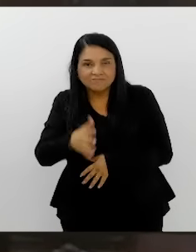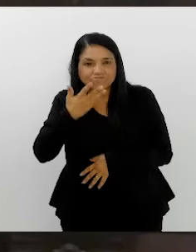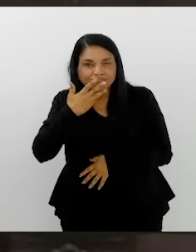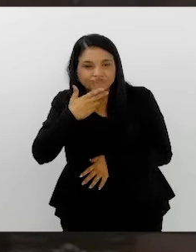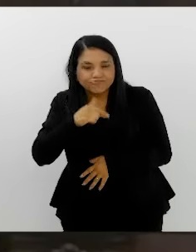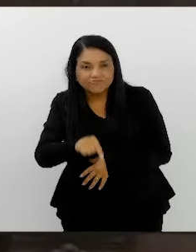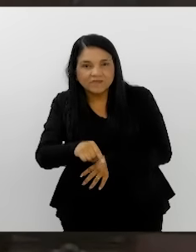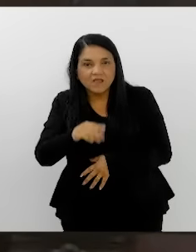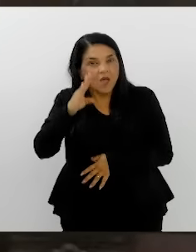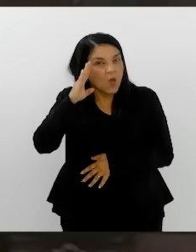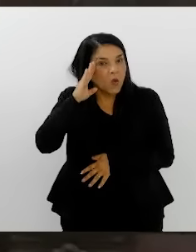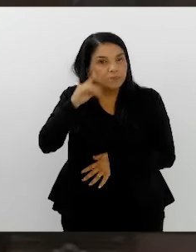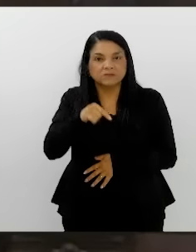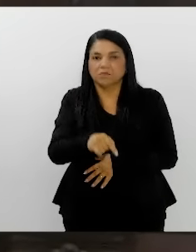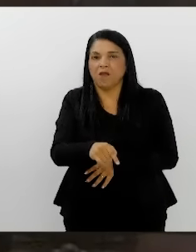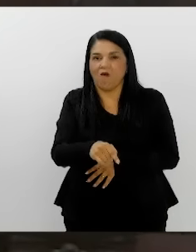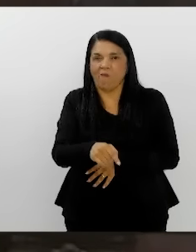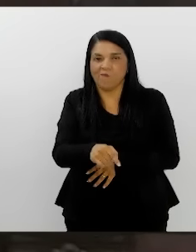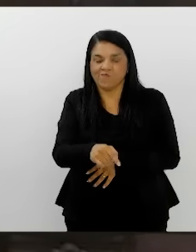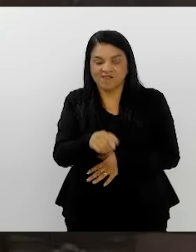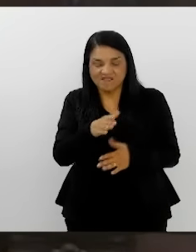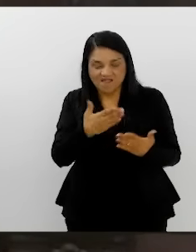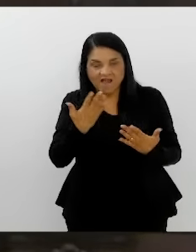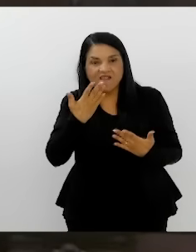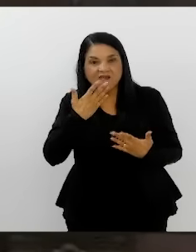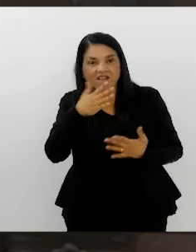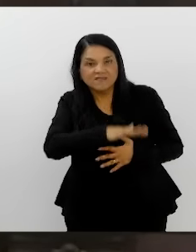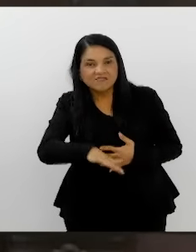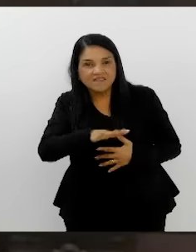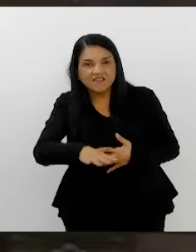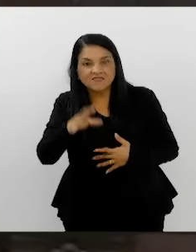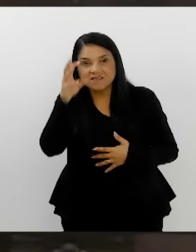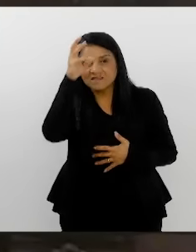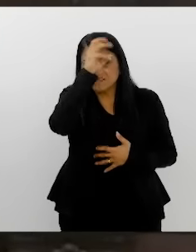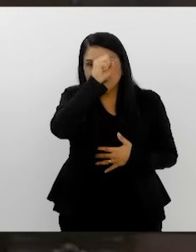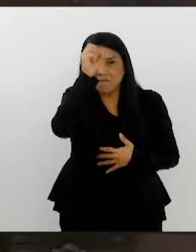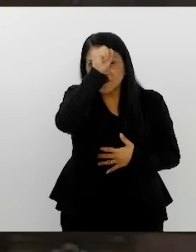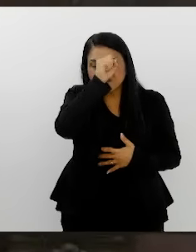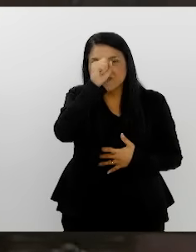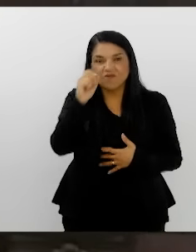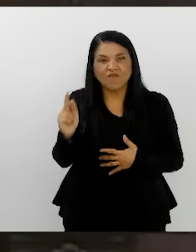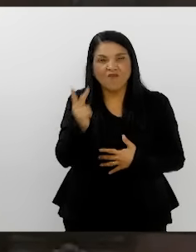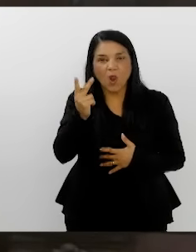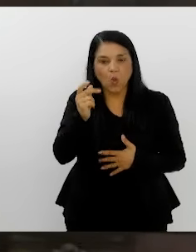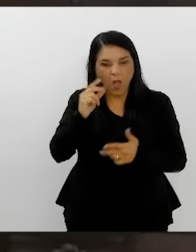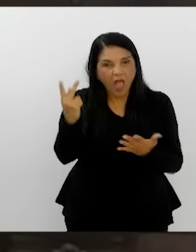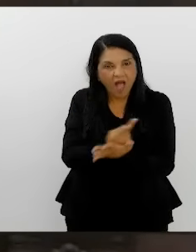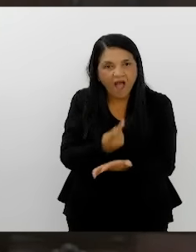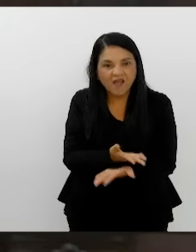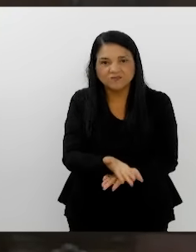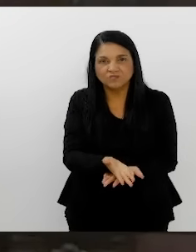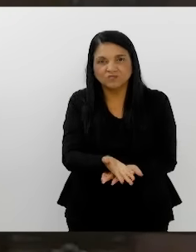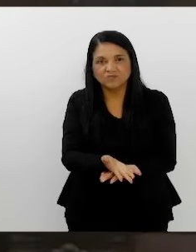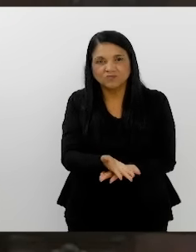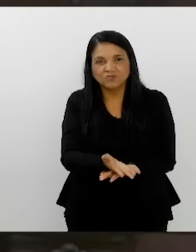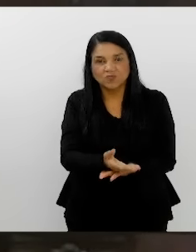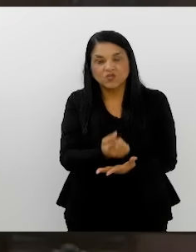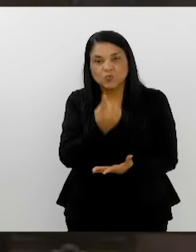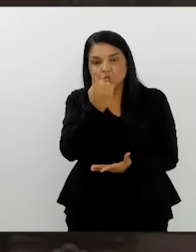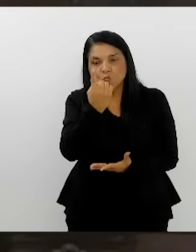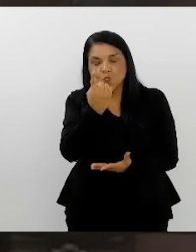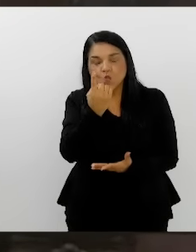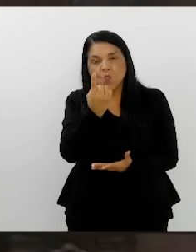a mente delas, e elas vão crescendo, aprendendo todos os valores distorcidos. E nesse 1 ano e meio, quase